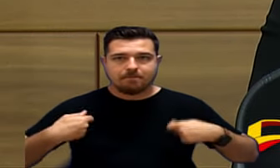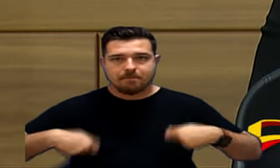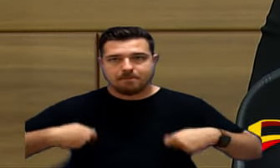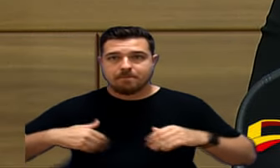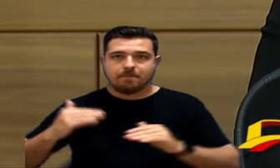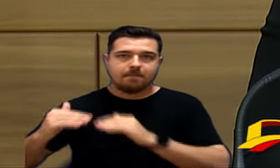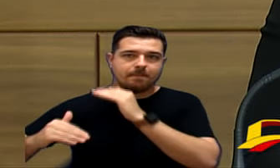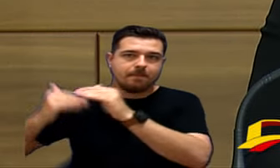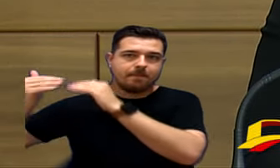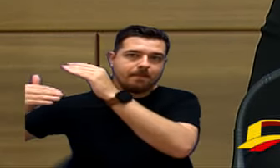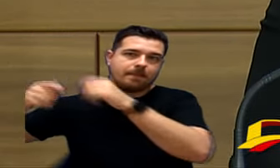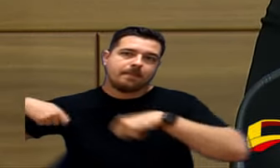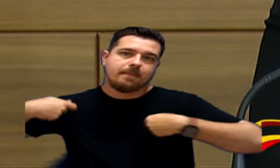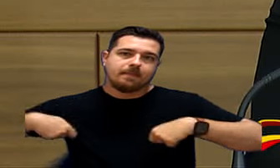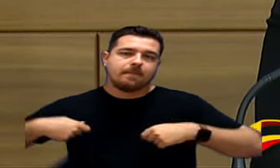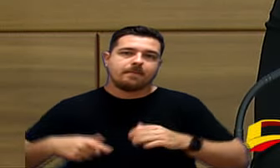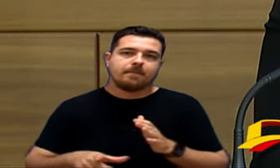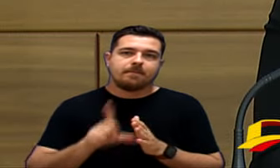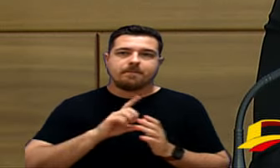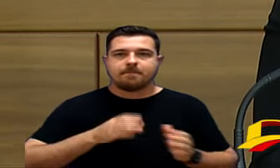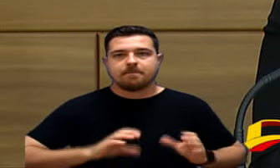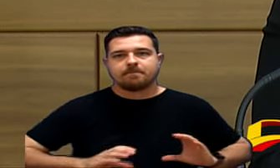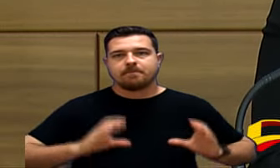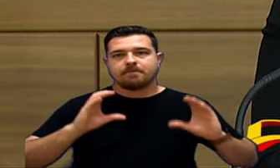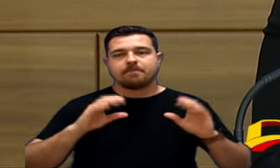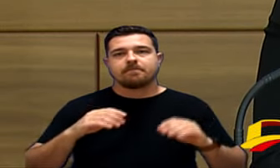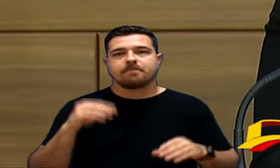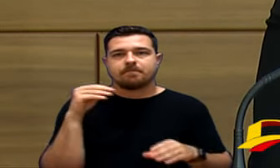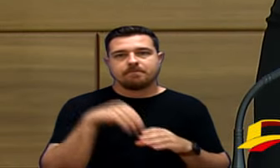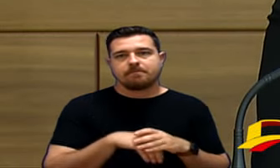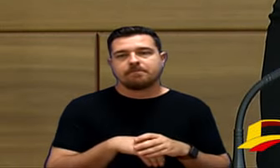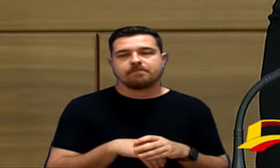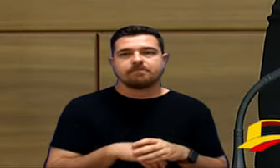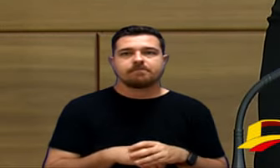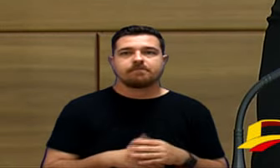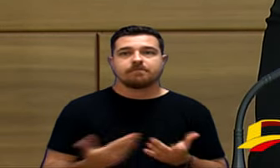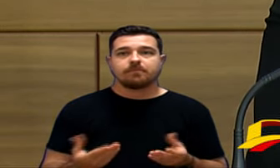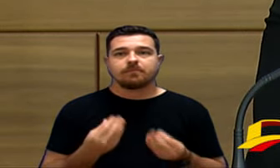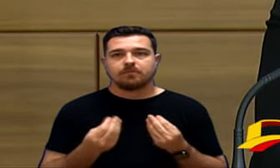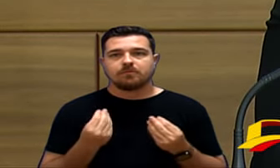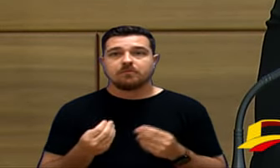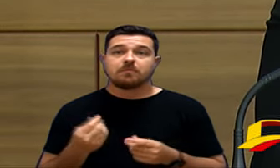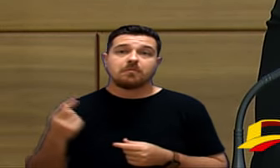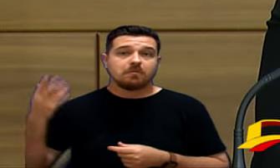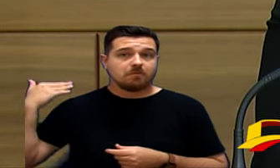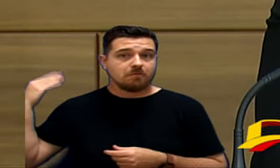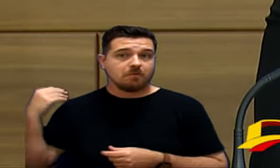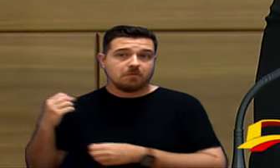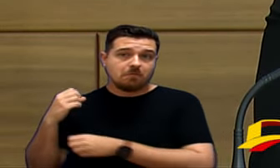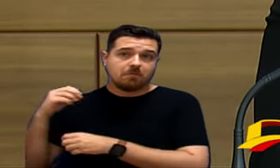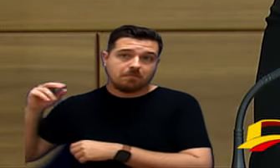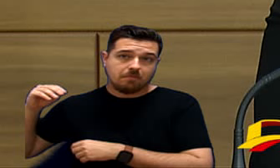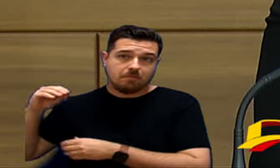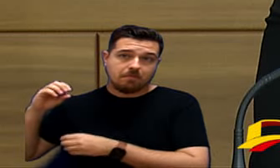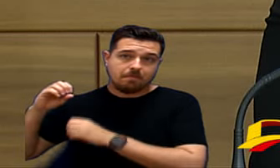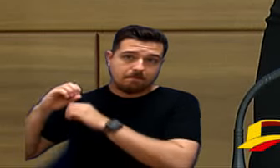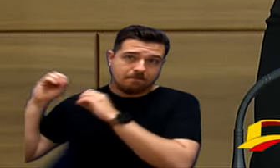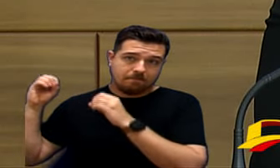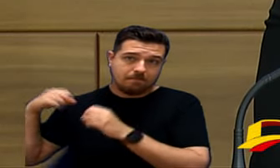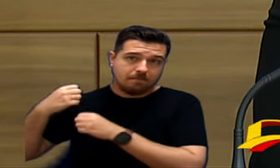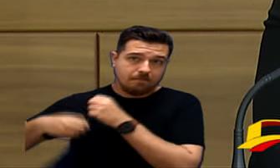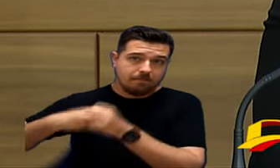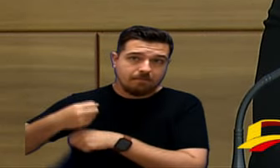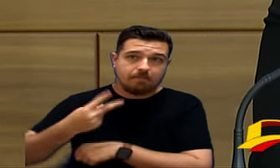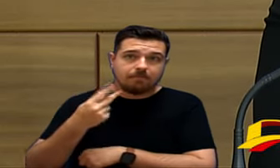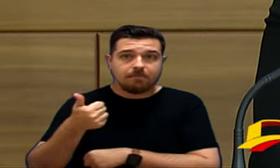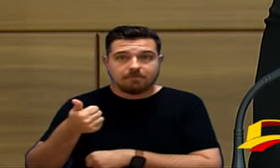evolução dentro da carreira aí por meio de concurso interno realizado aí depois de 21 anos eh 21